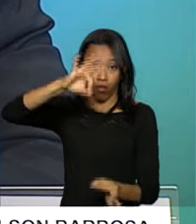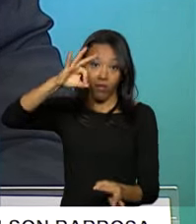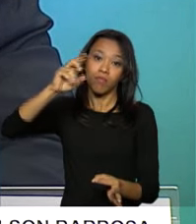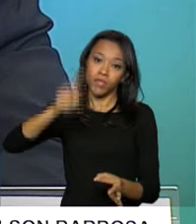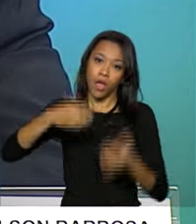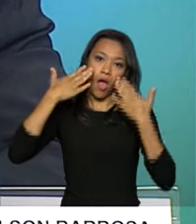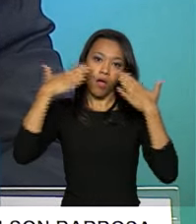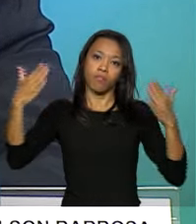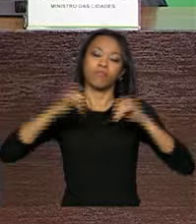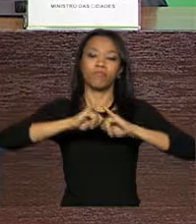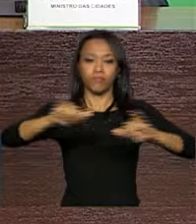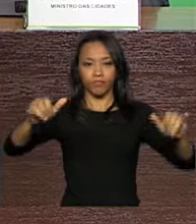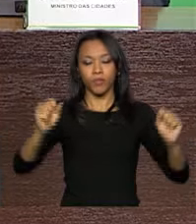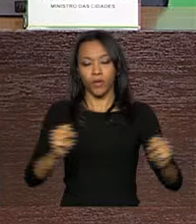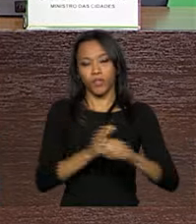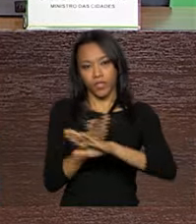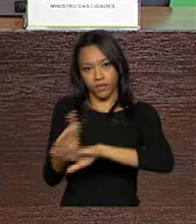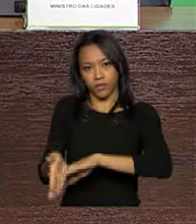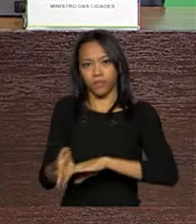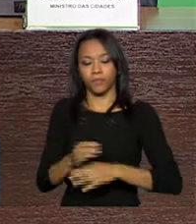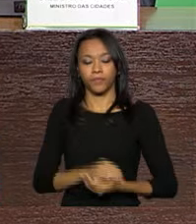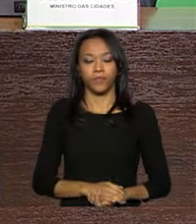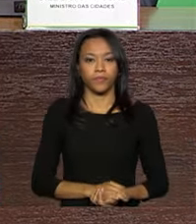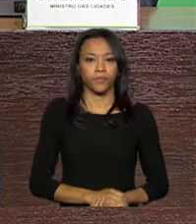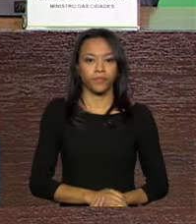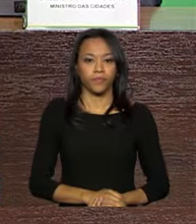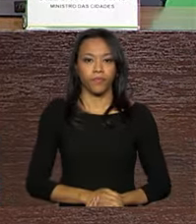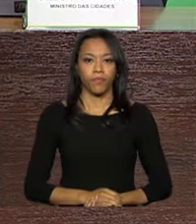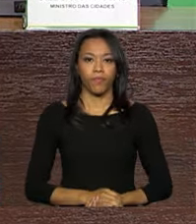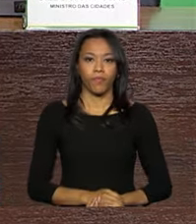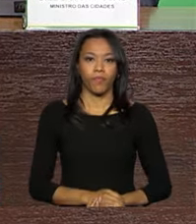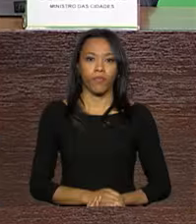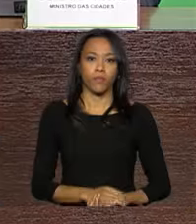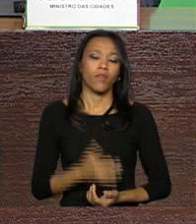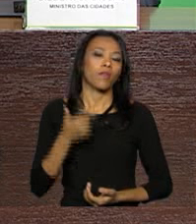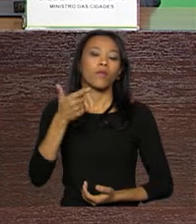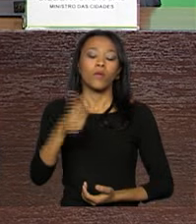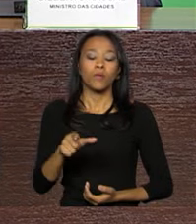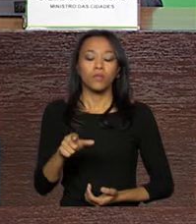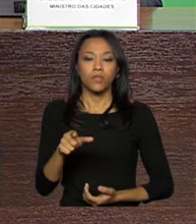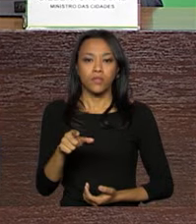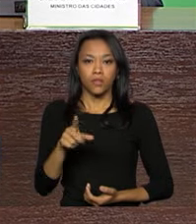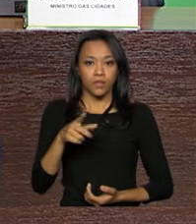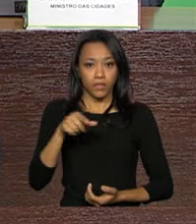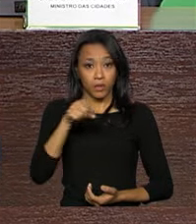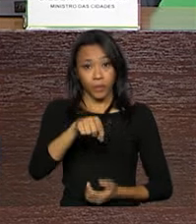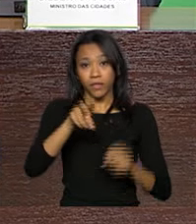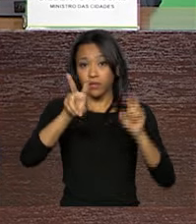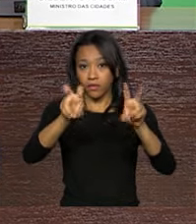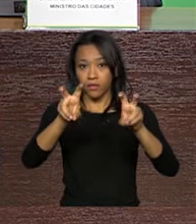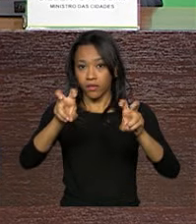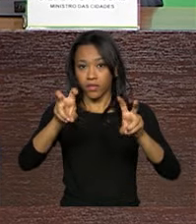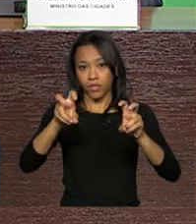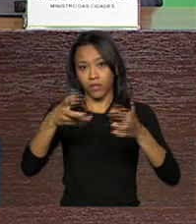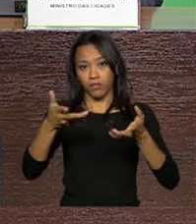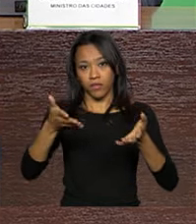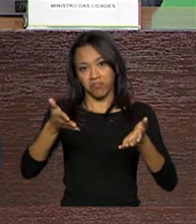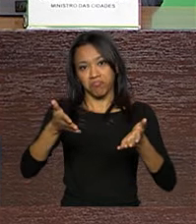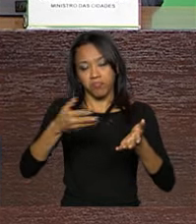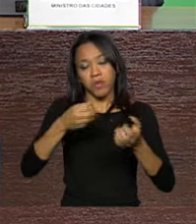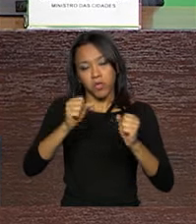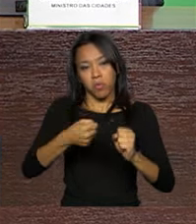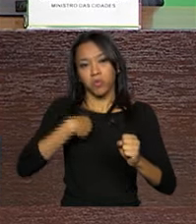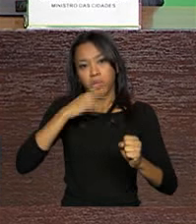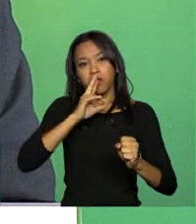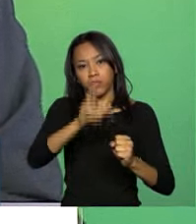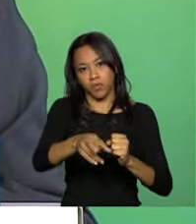é pública relação à questão não foi discutida não é pauta de uma reunião do Poder Executivo mas posso